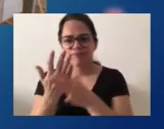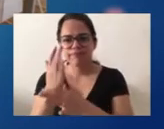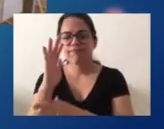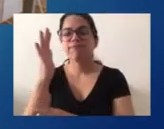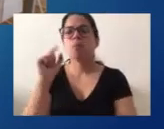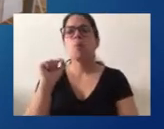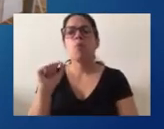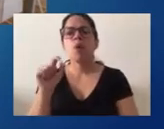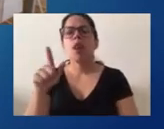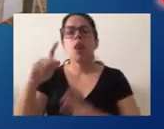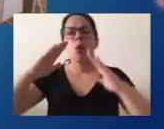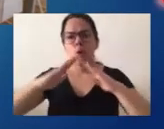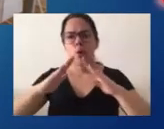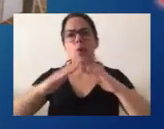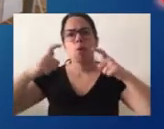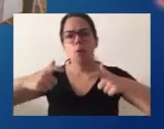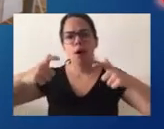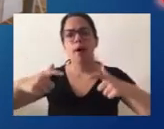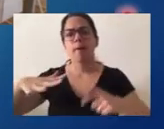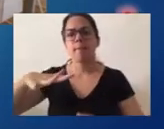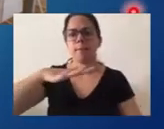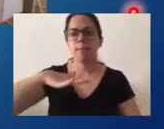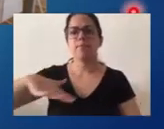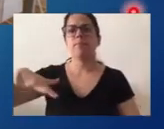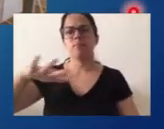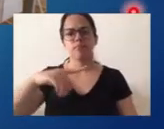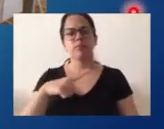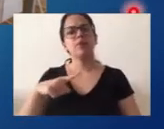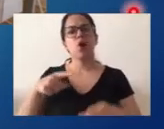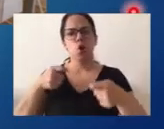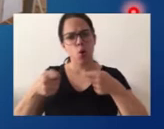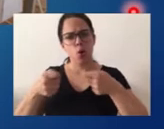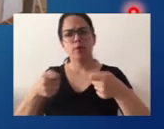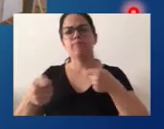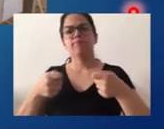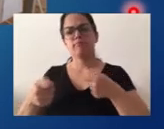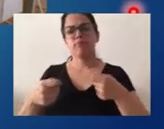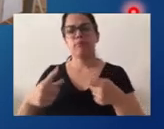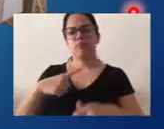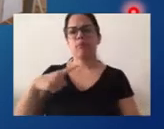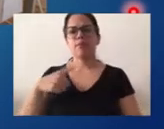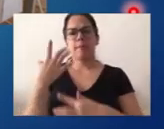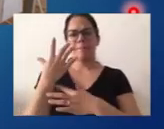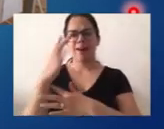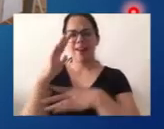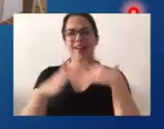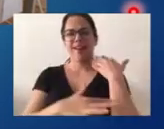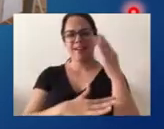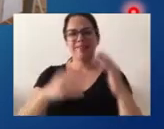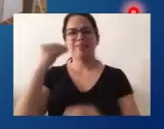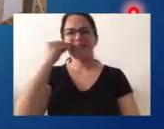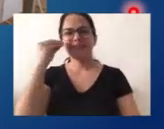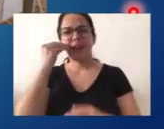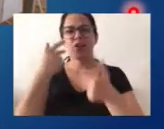casa de vegetação. Então, a casa de vegetação é um ambiente que se tem aí, né, uma condição controlada, que se faz ensaios aí com